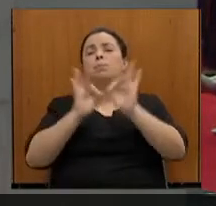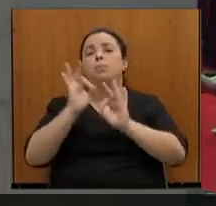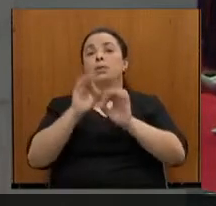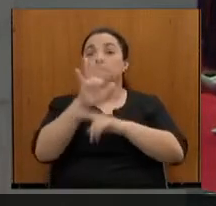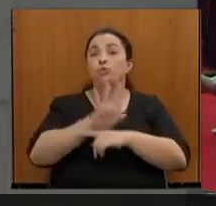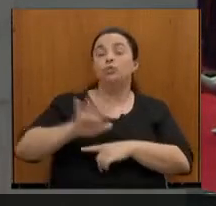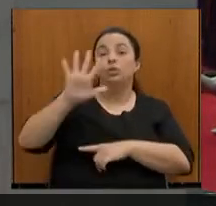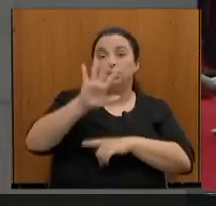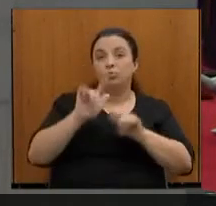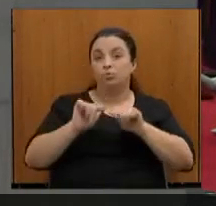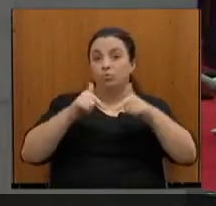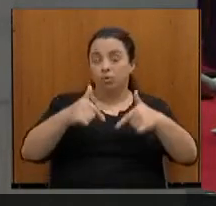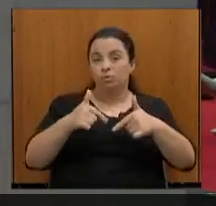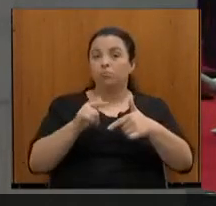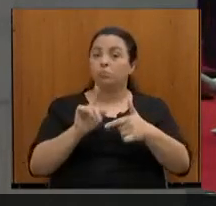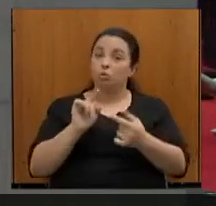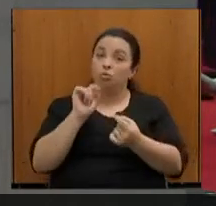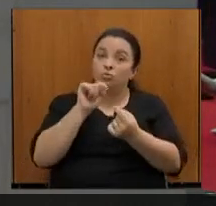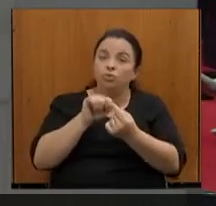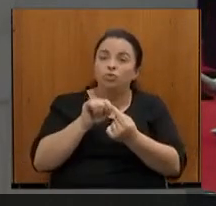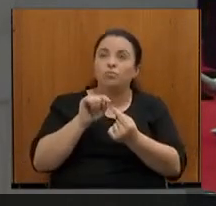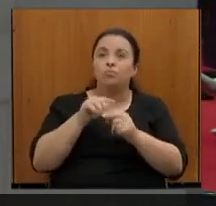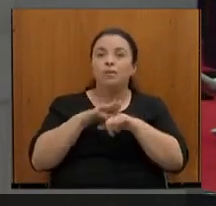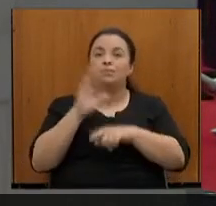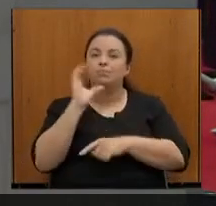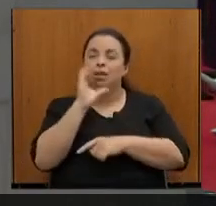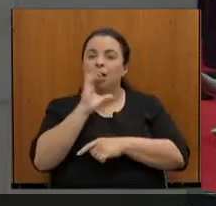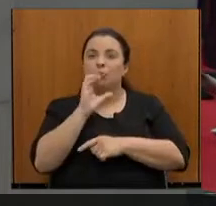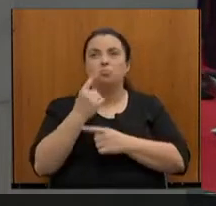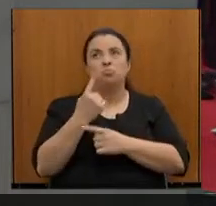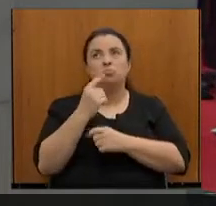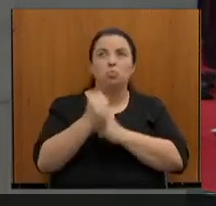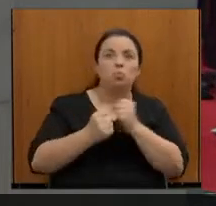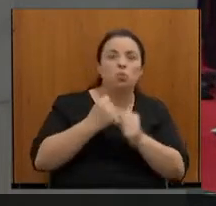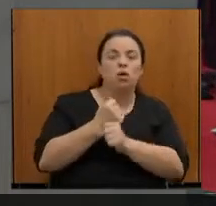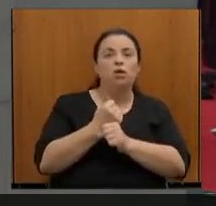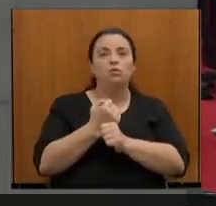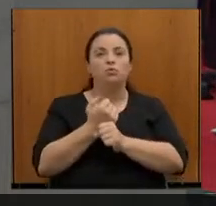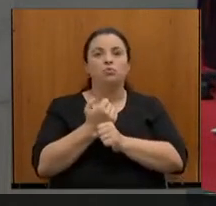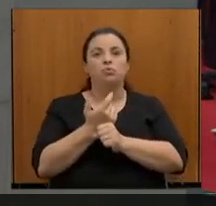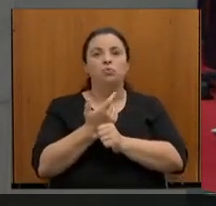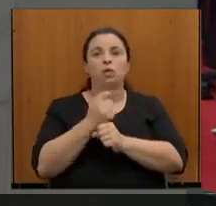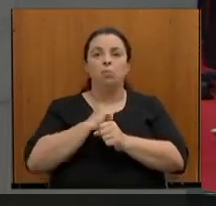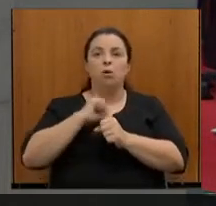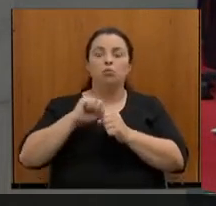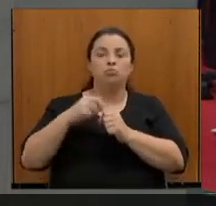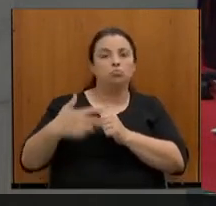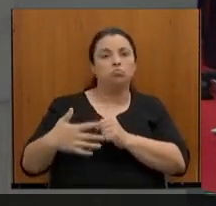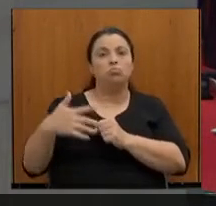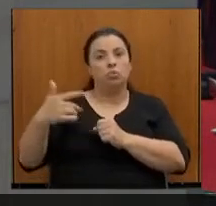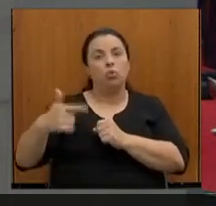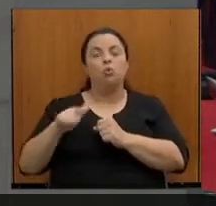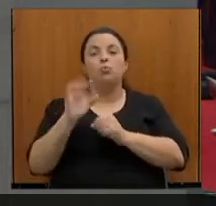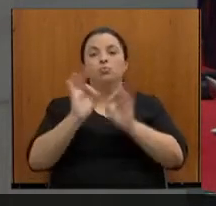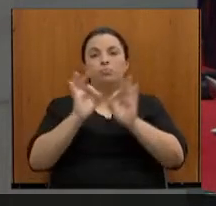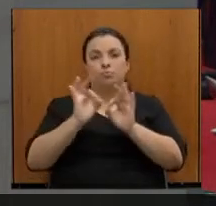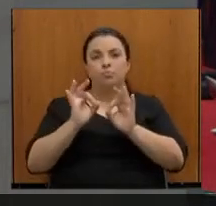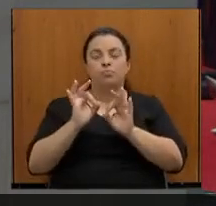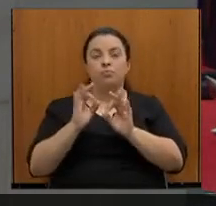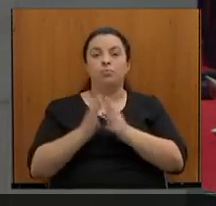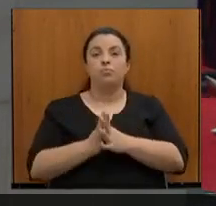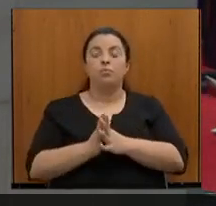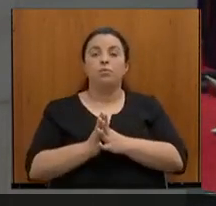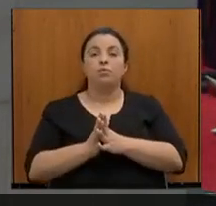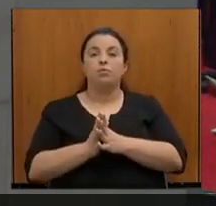Temos objetivos de curto prazo, aproximadamente um ano, como um desmembramento desse plano estratégico. Os